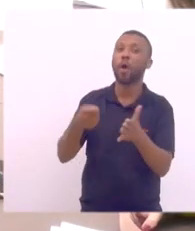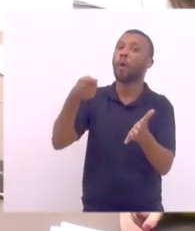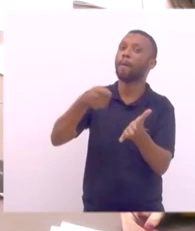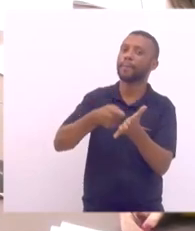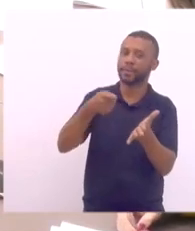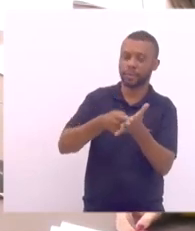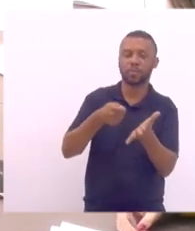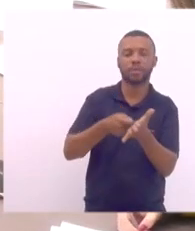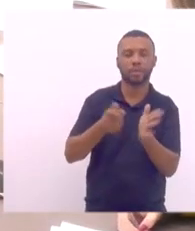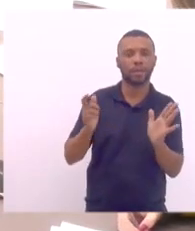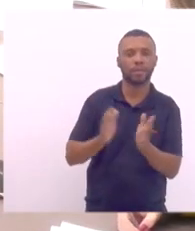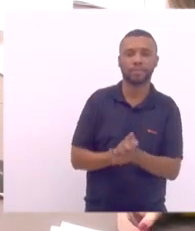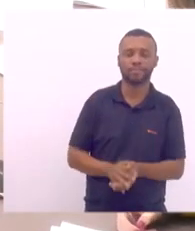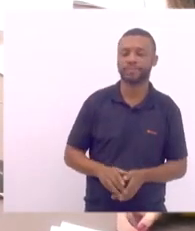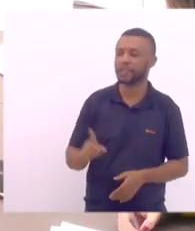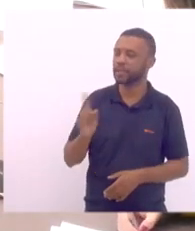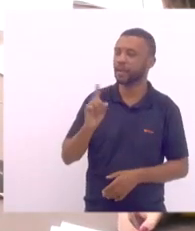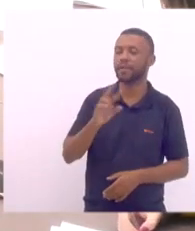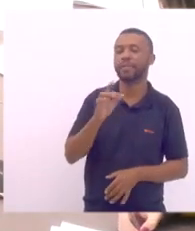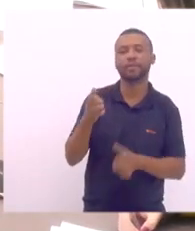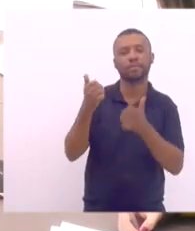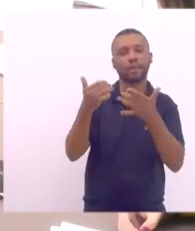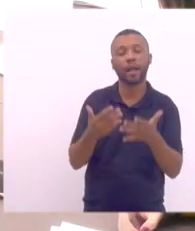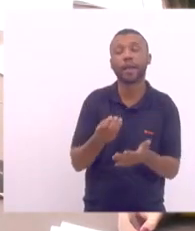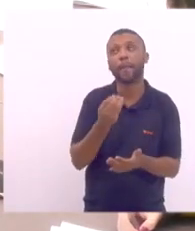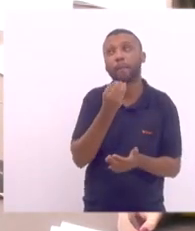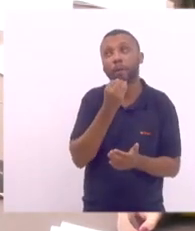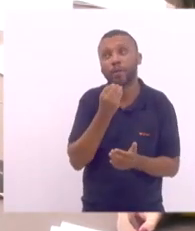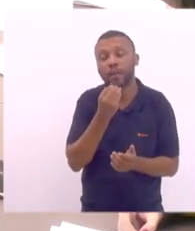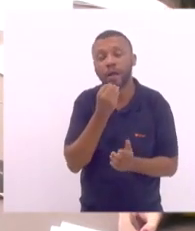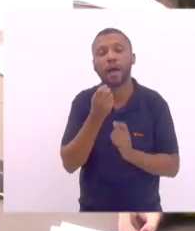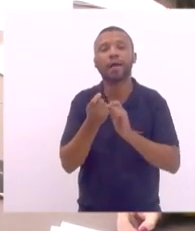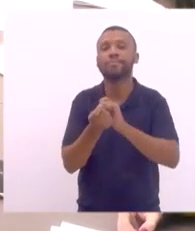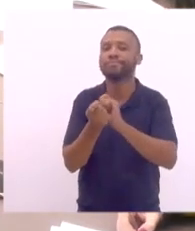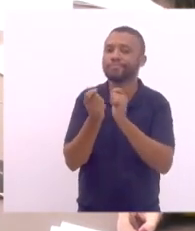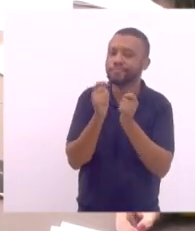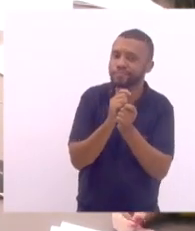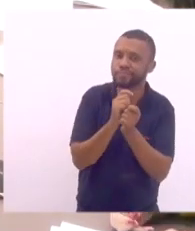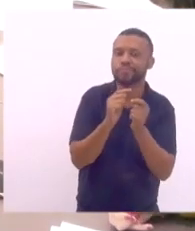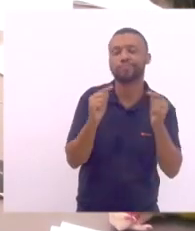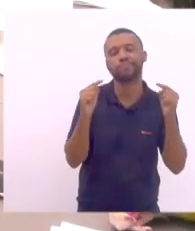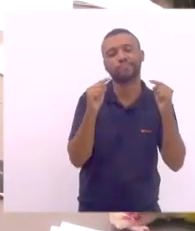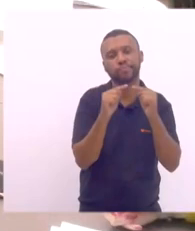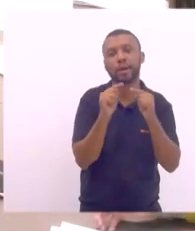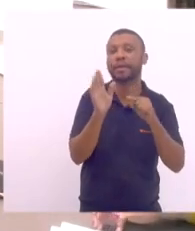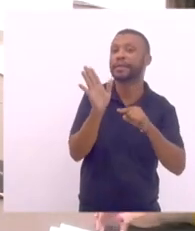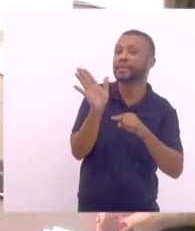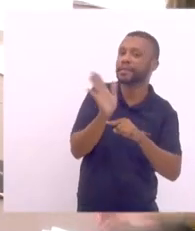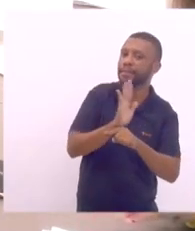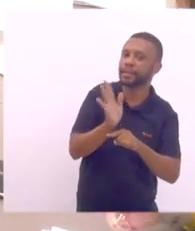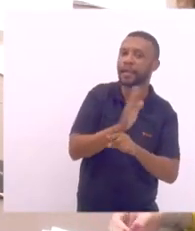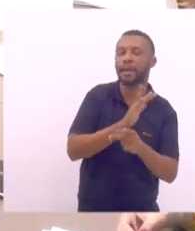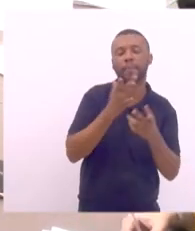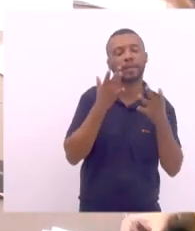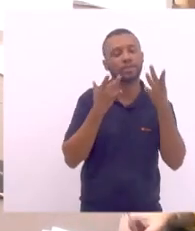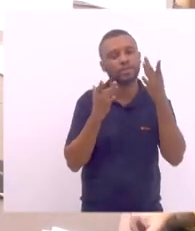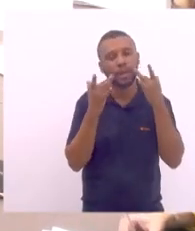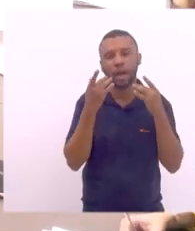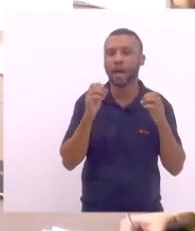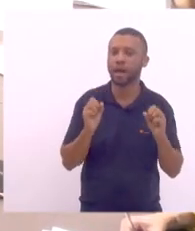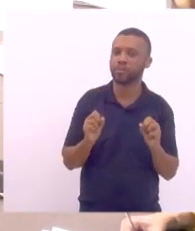também. Não, ela vai dizer que poderá aderir, papapá, cinema, teatro, shows. Porque pode ser...